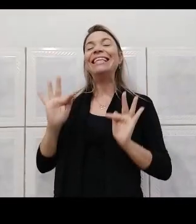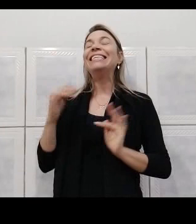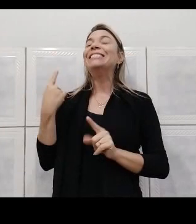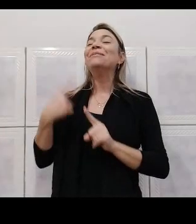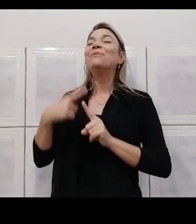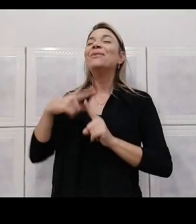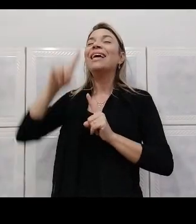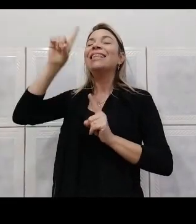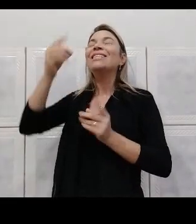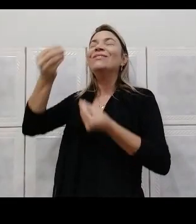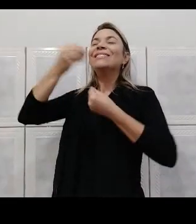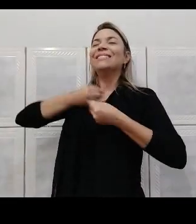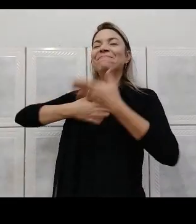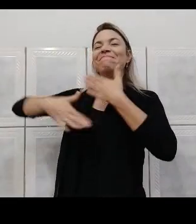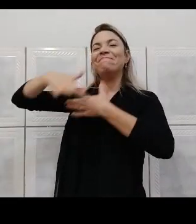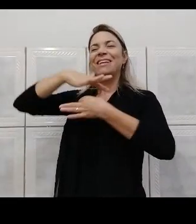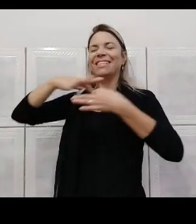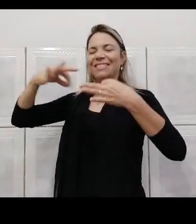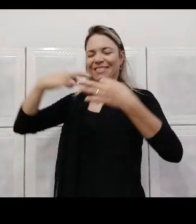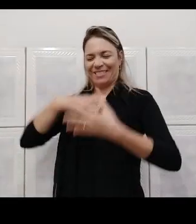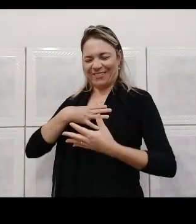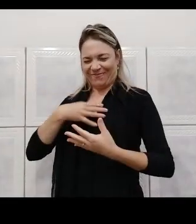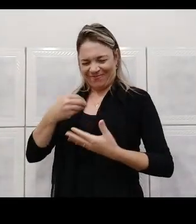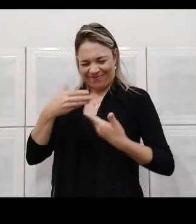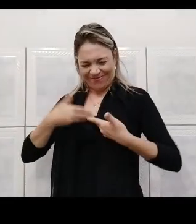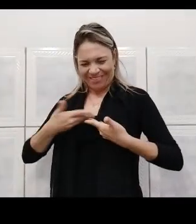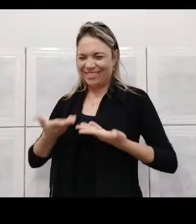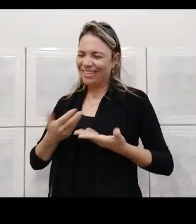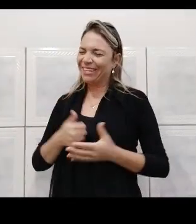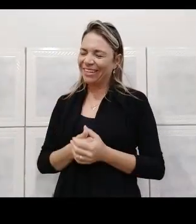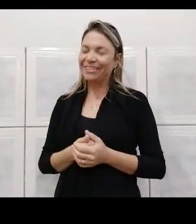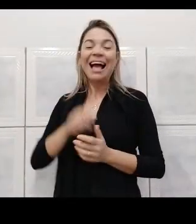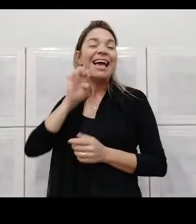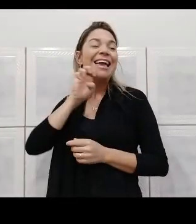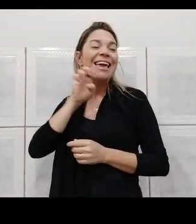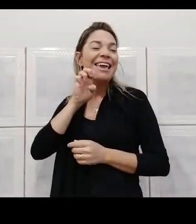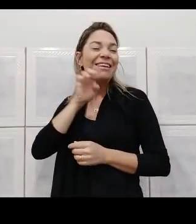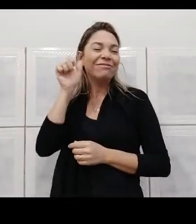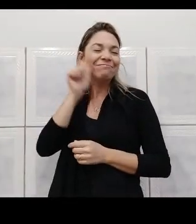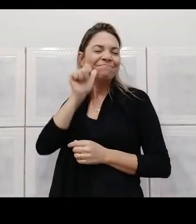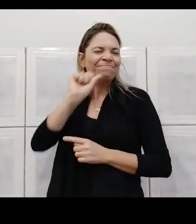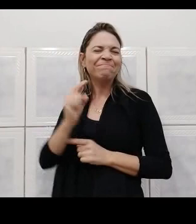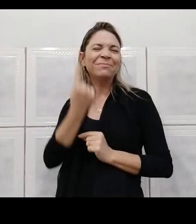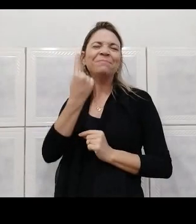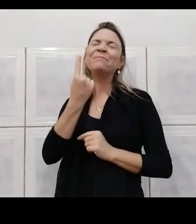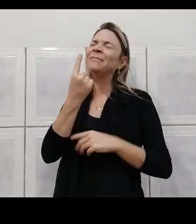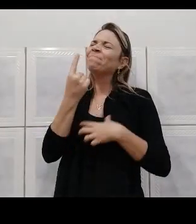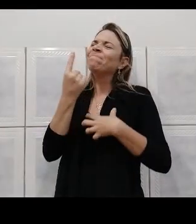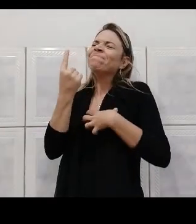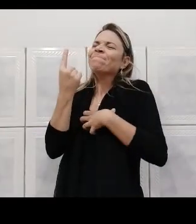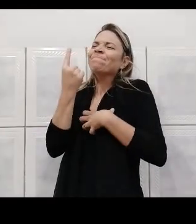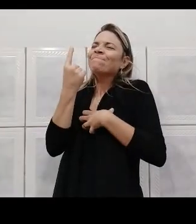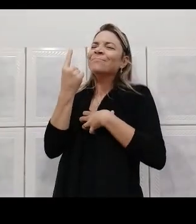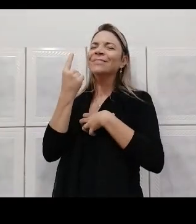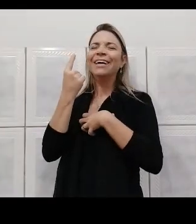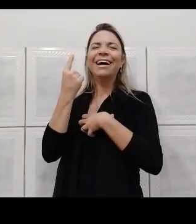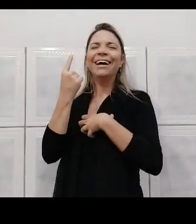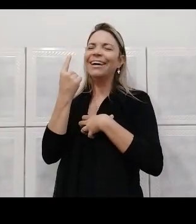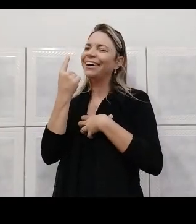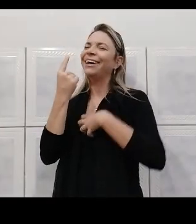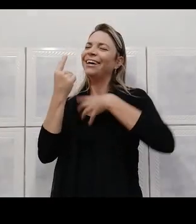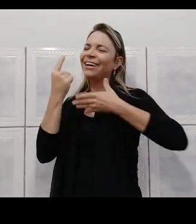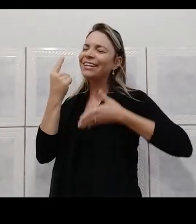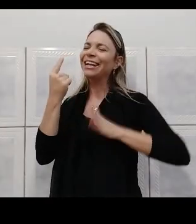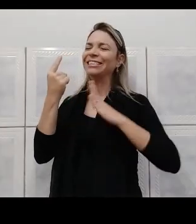gracioso, podendo gerar filhos. Eva foi abençoada pelo Senhor, podendo influenciar os seus filhos. Eva